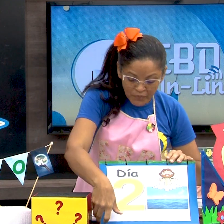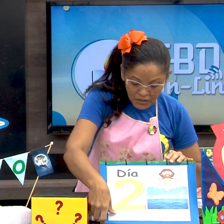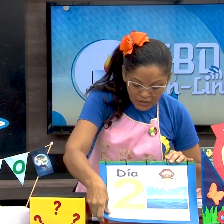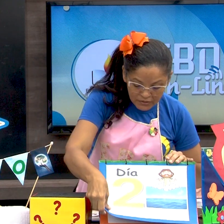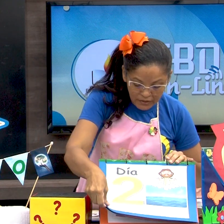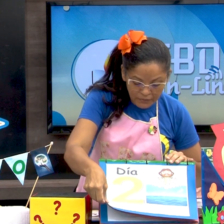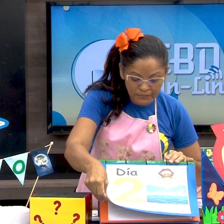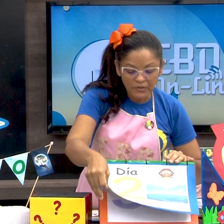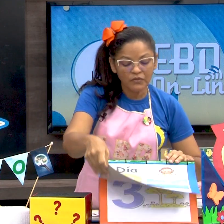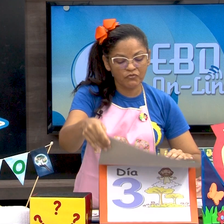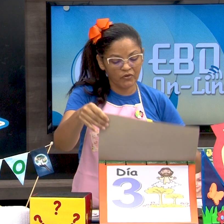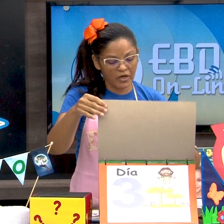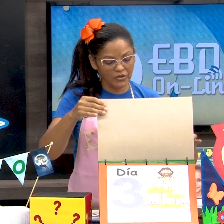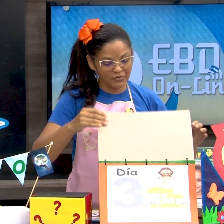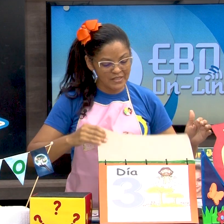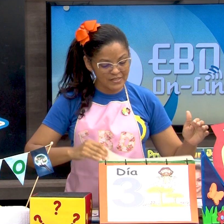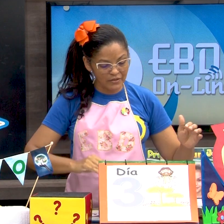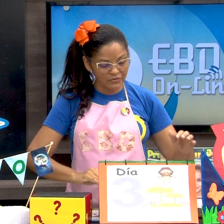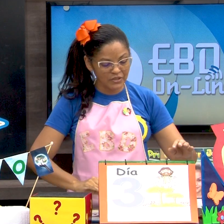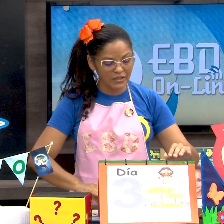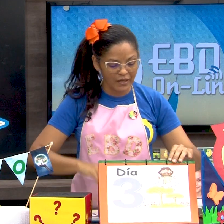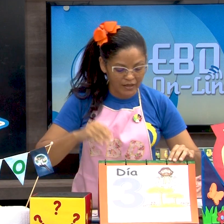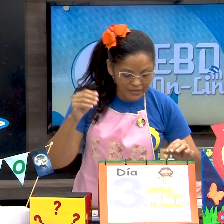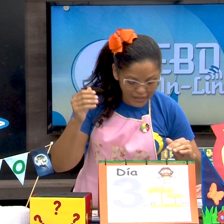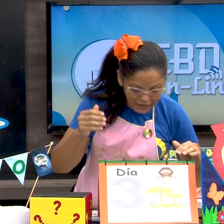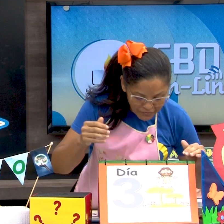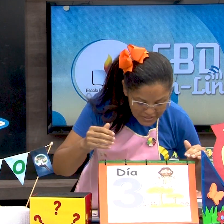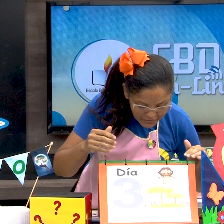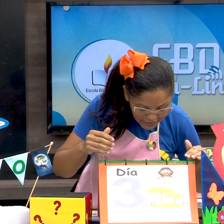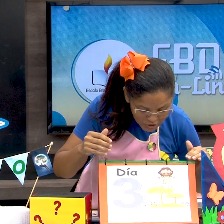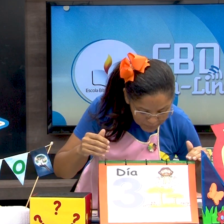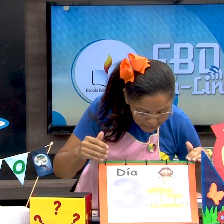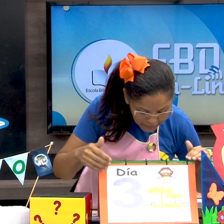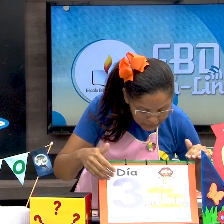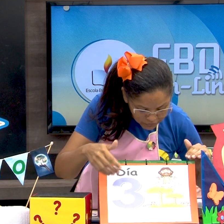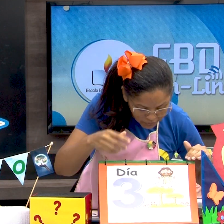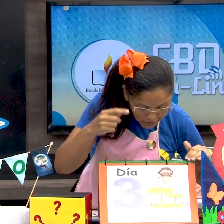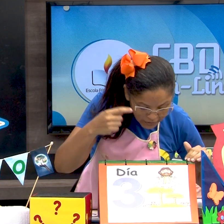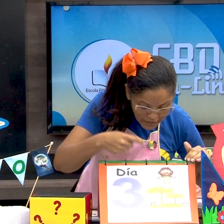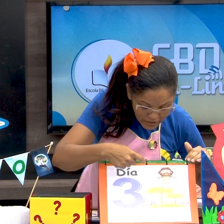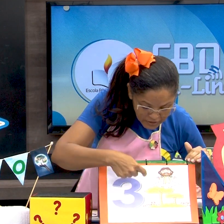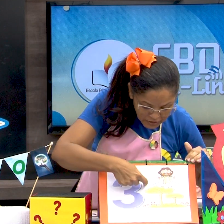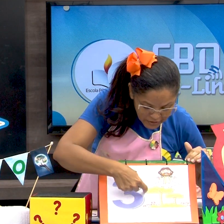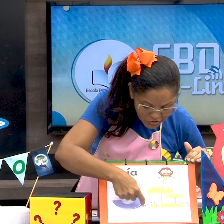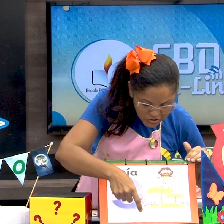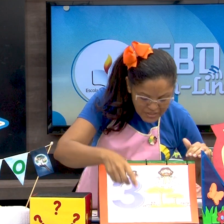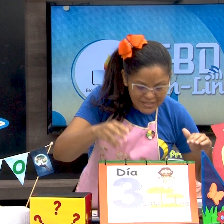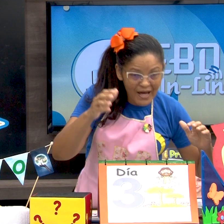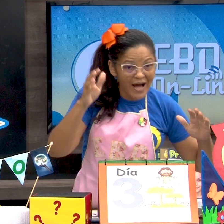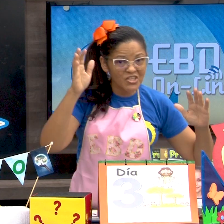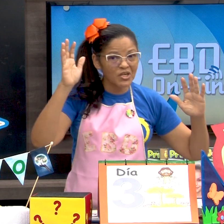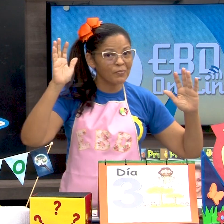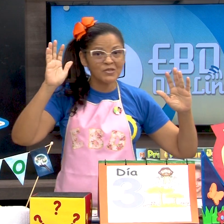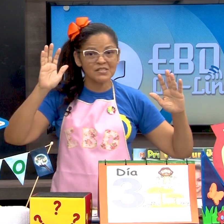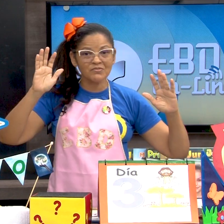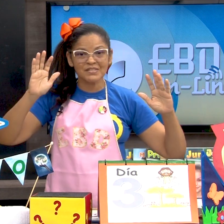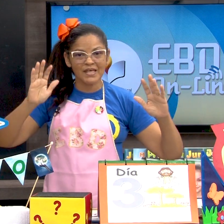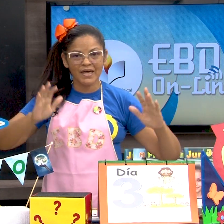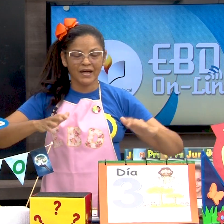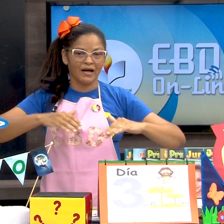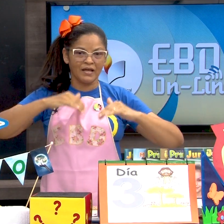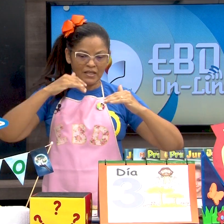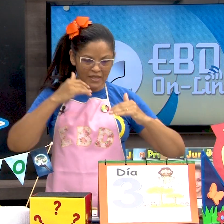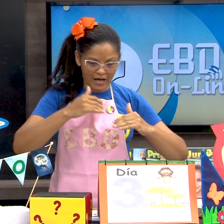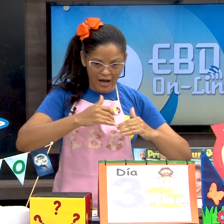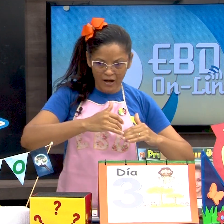mar então veio terceiro dia e ali você vai explicando olha e Deus disse haja porção